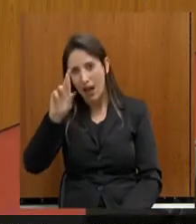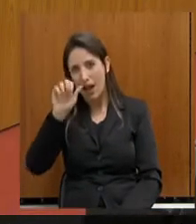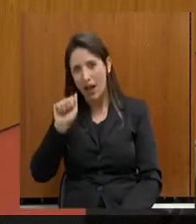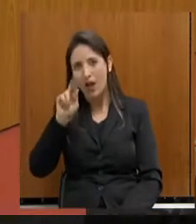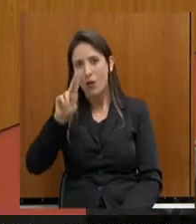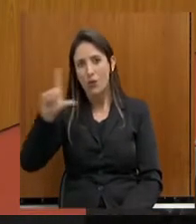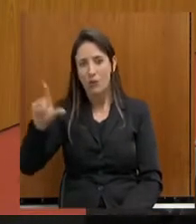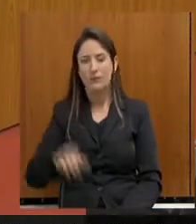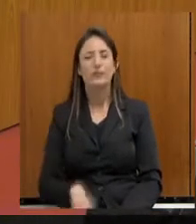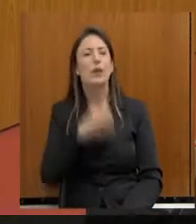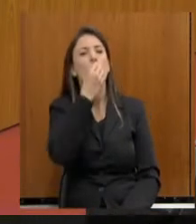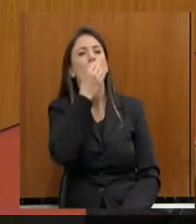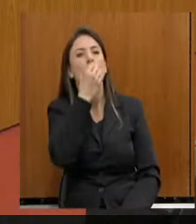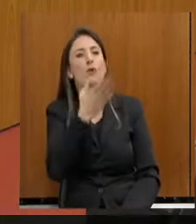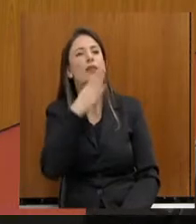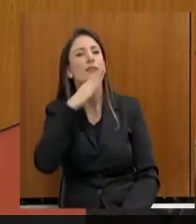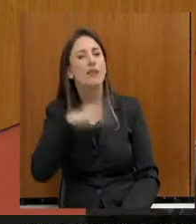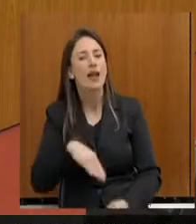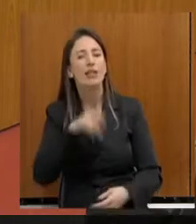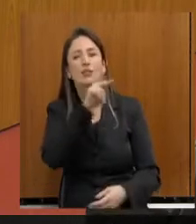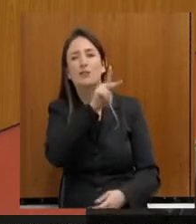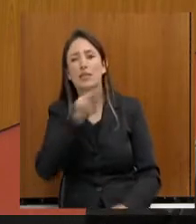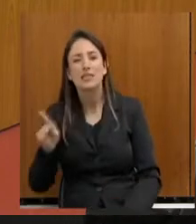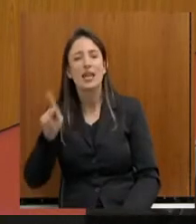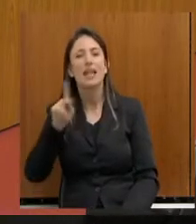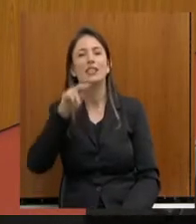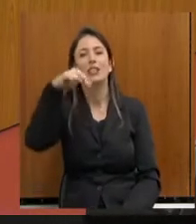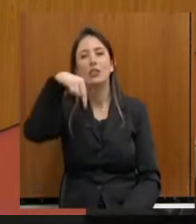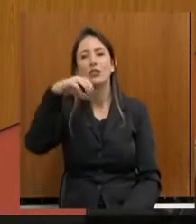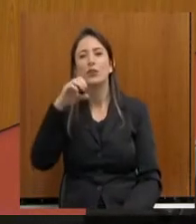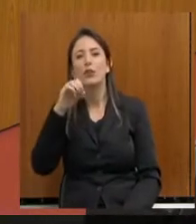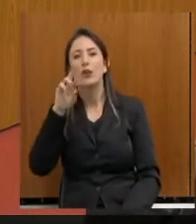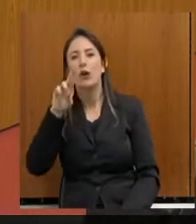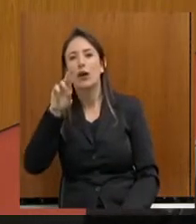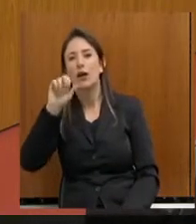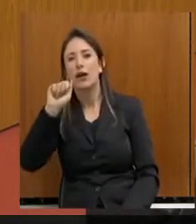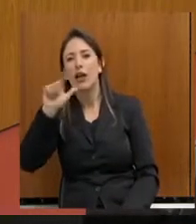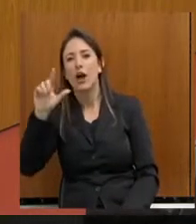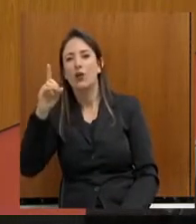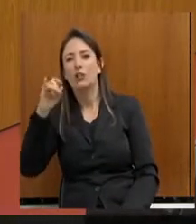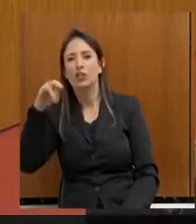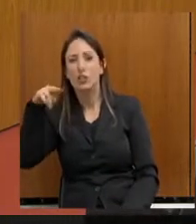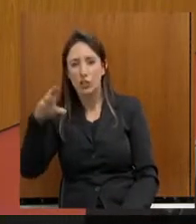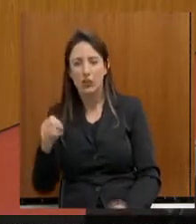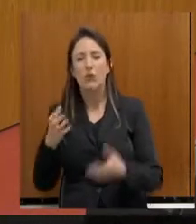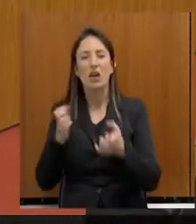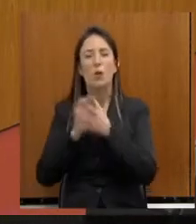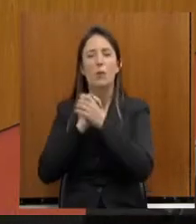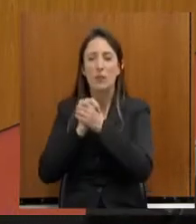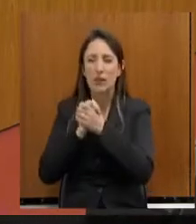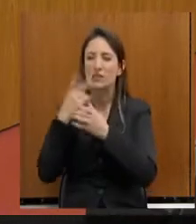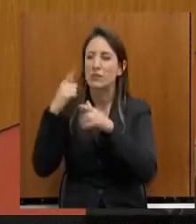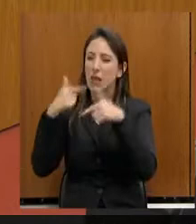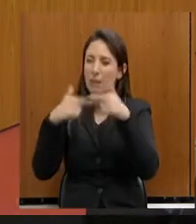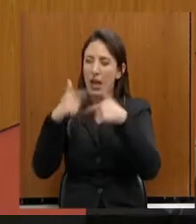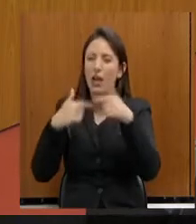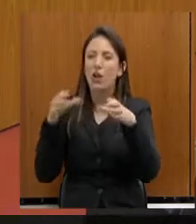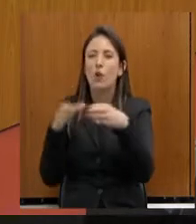Noraldino quero cumprimentá-lo pela condução dos trabalhos na comissão de Meio Ambiente